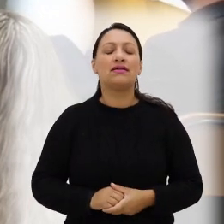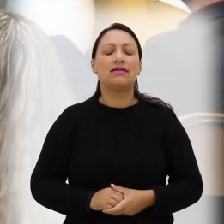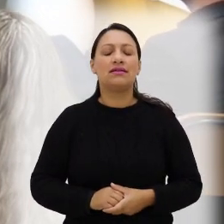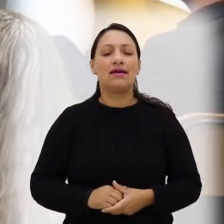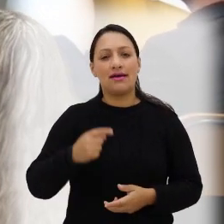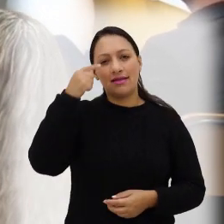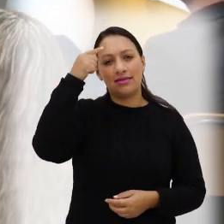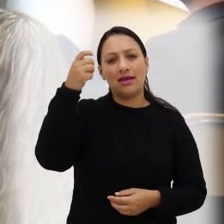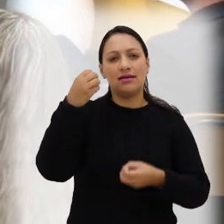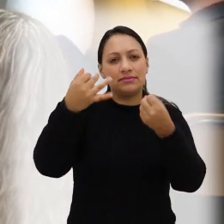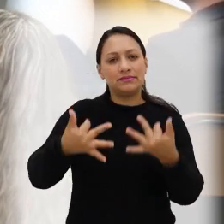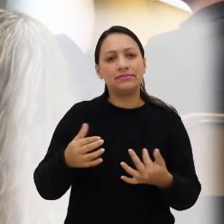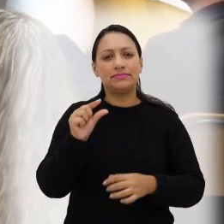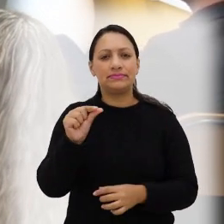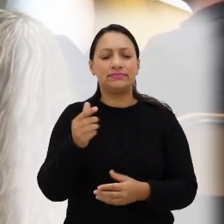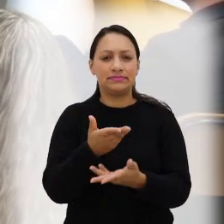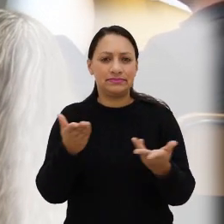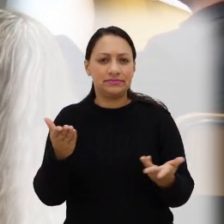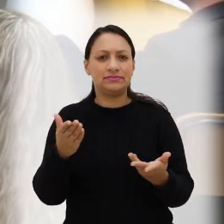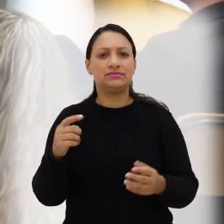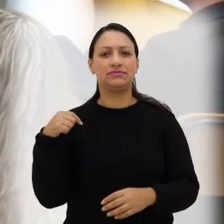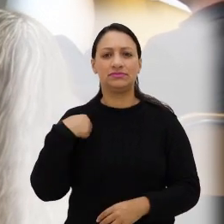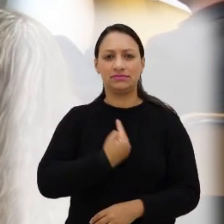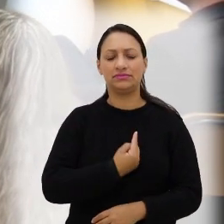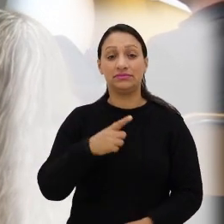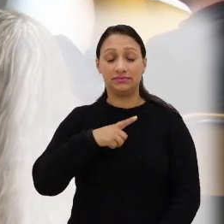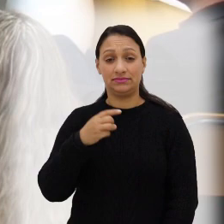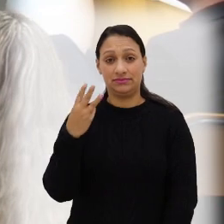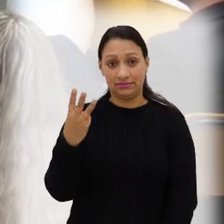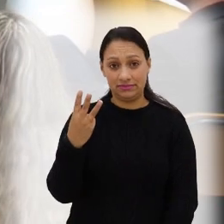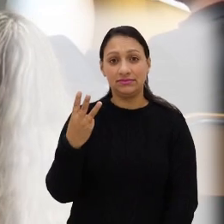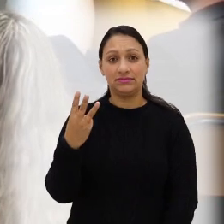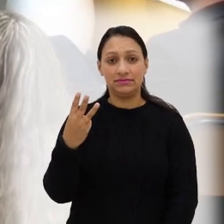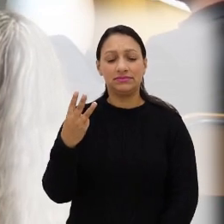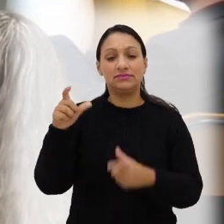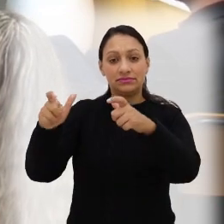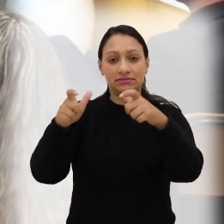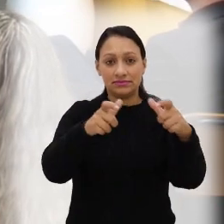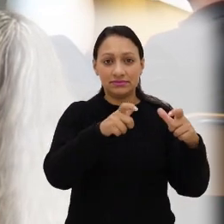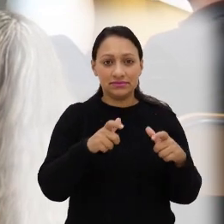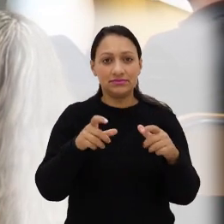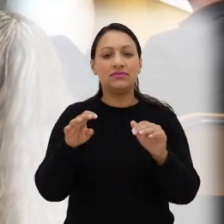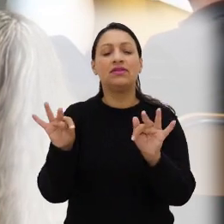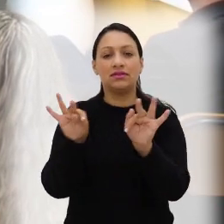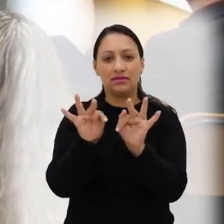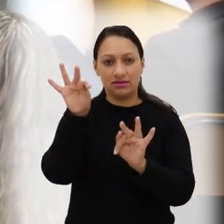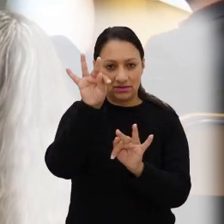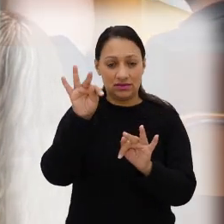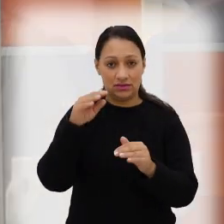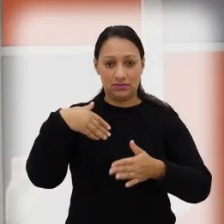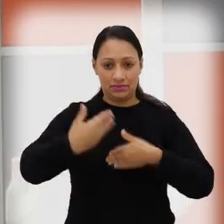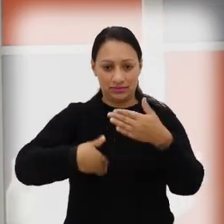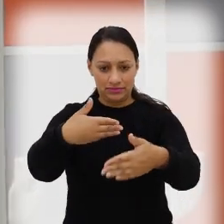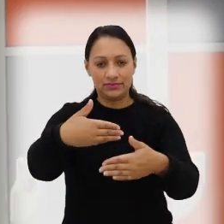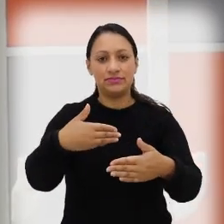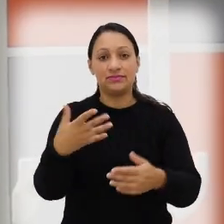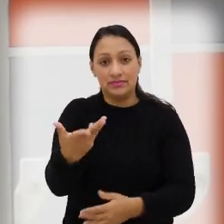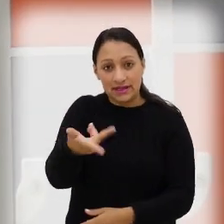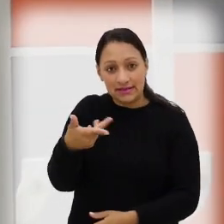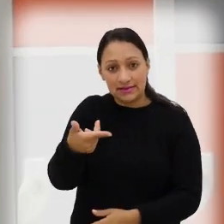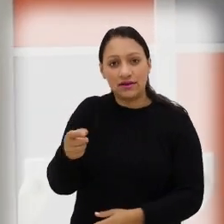falar um pouquinho para vocês também. A gente tem 3 unidades do Fevale Tech Park, e durante esse processo de